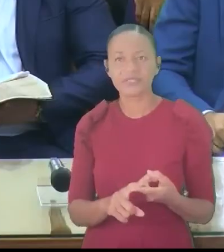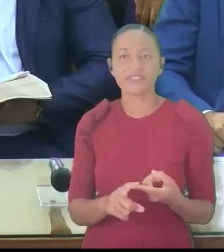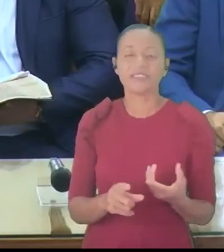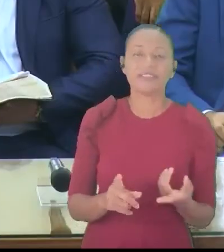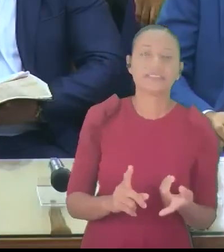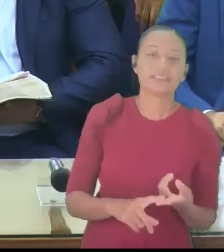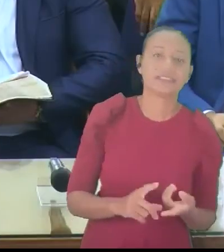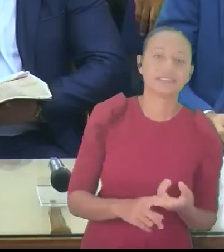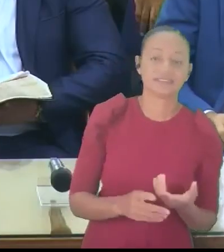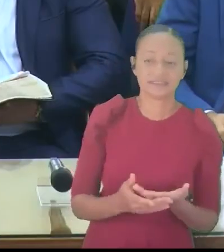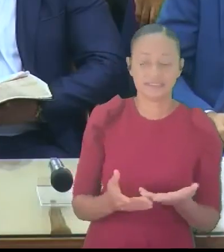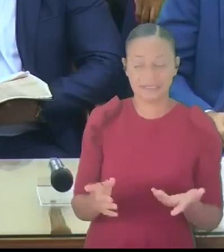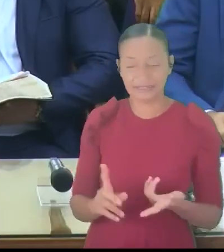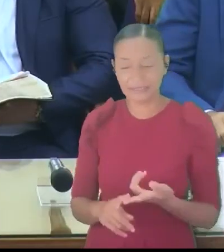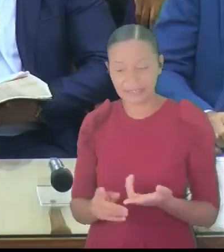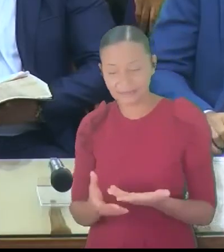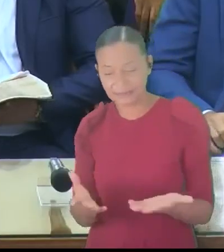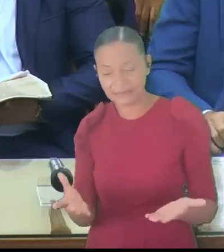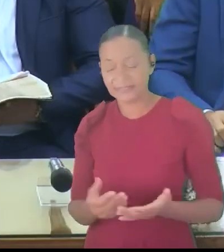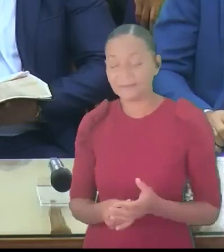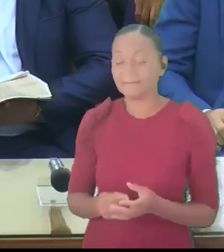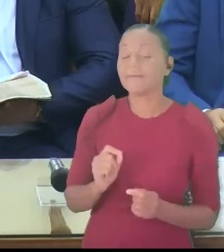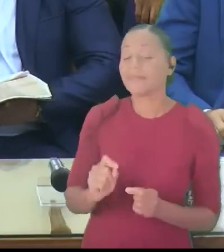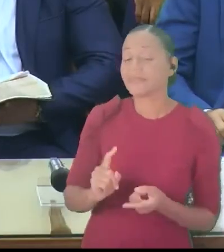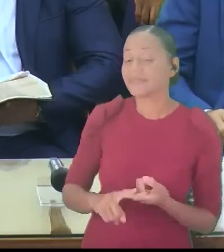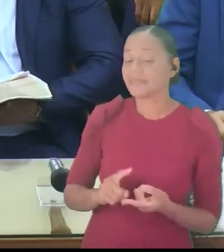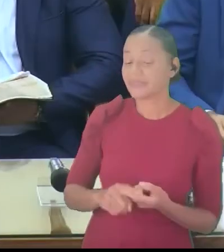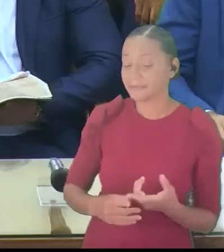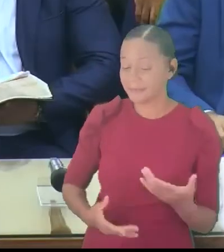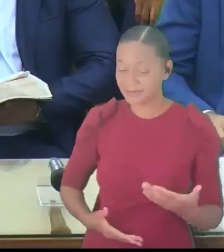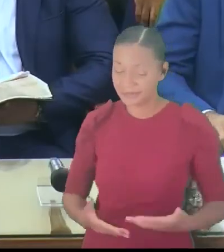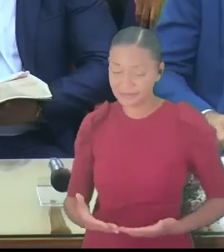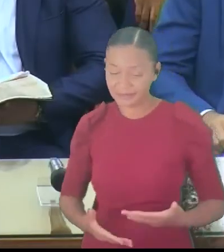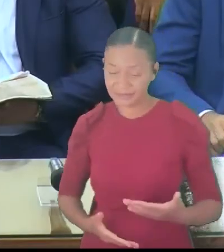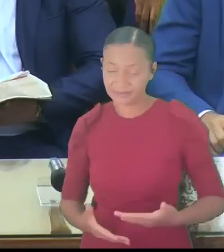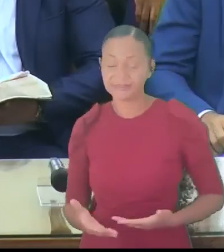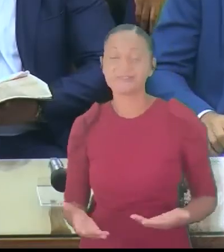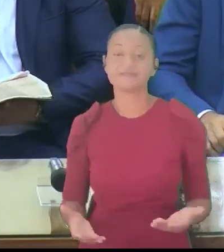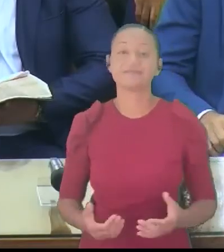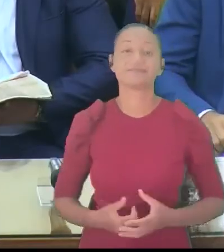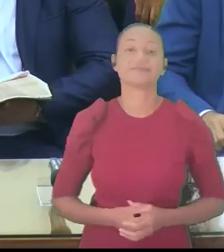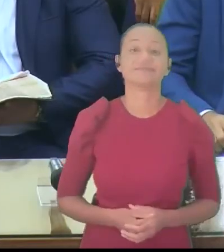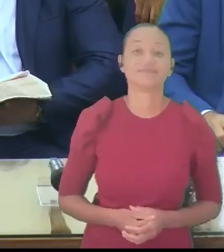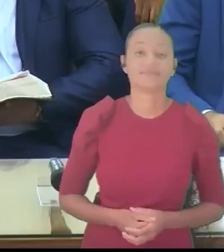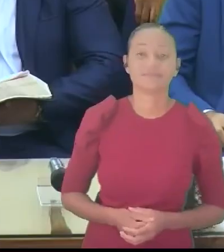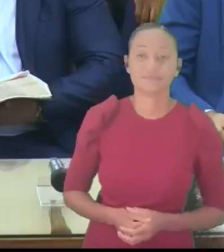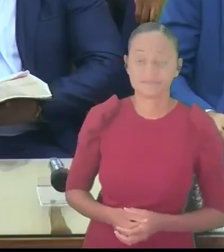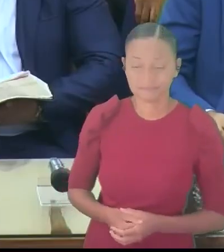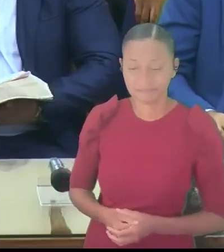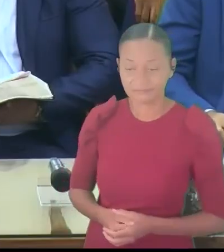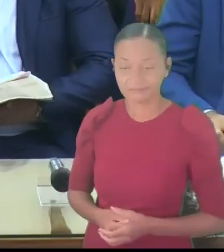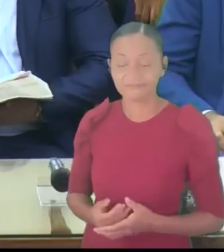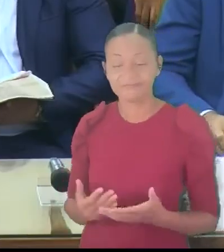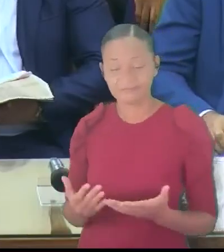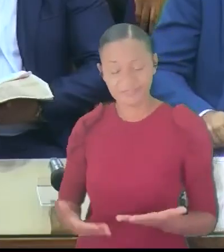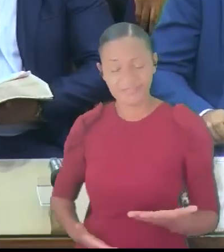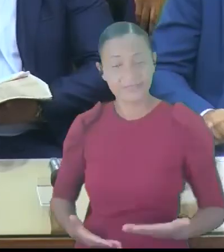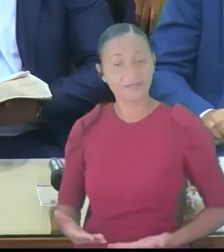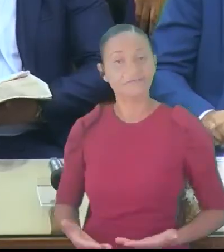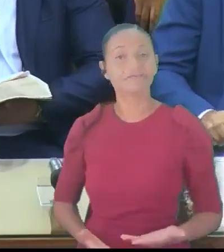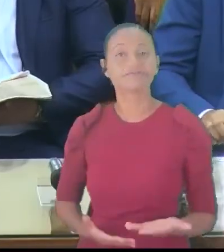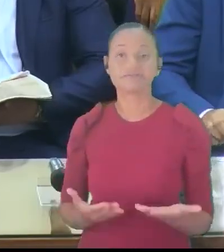criança, como serve para criado. Criança é filho e criado serve.